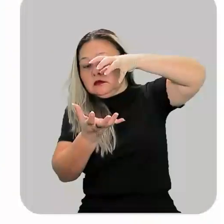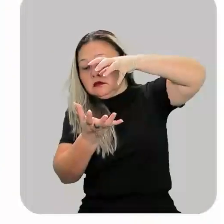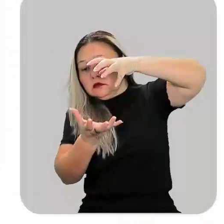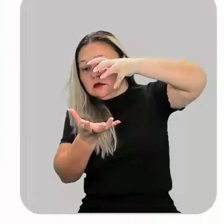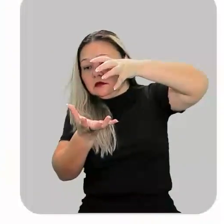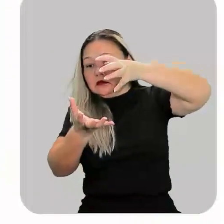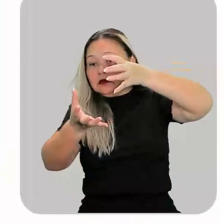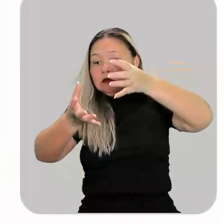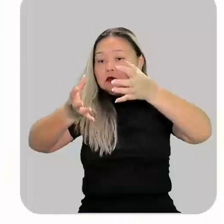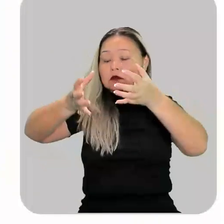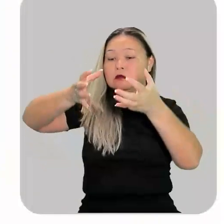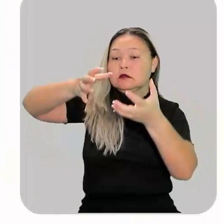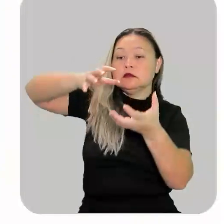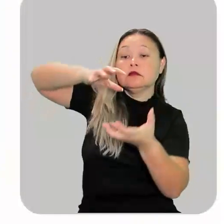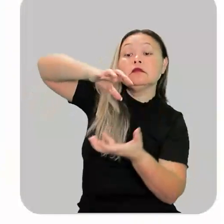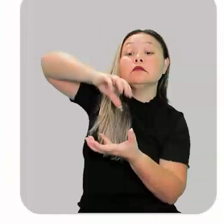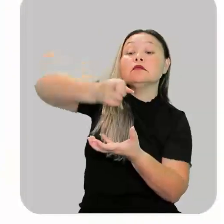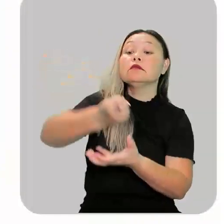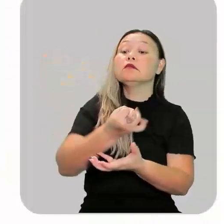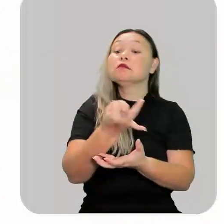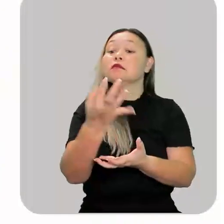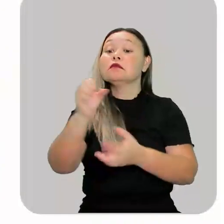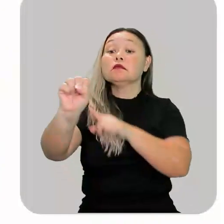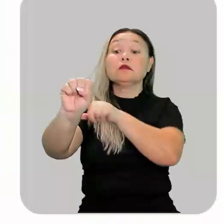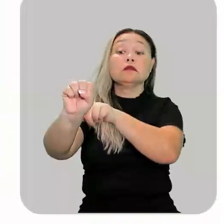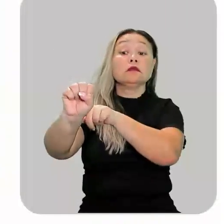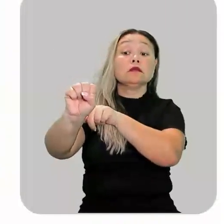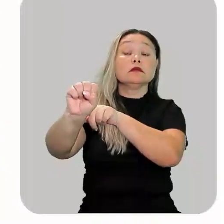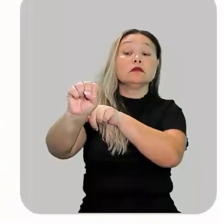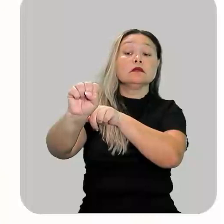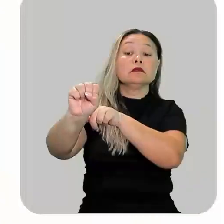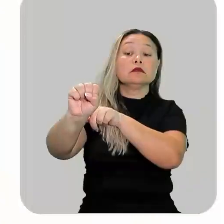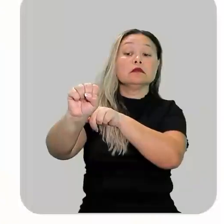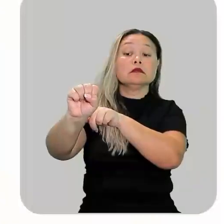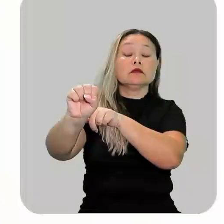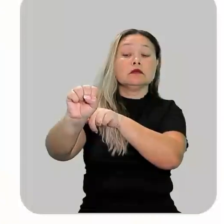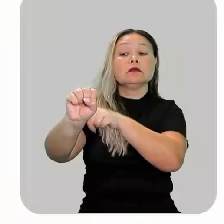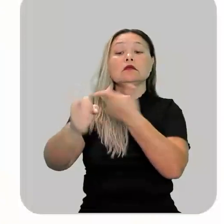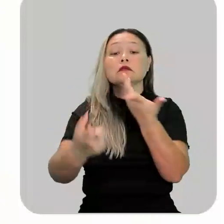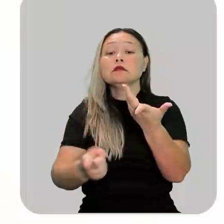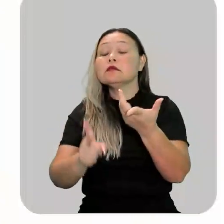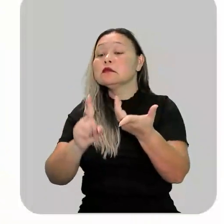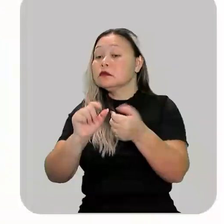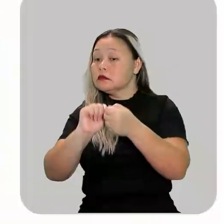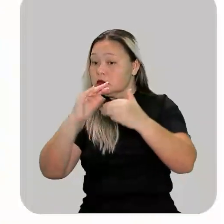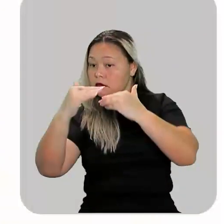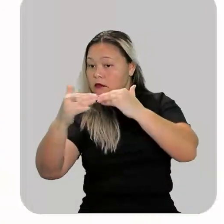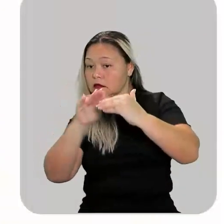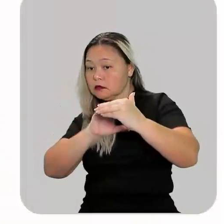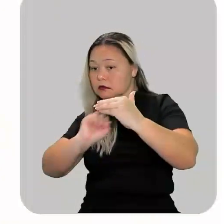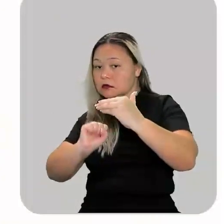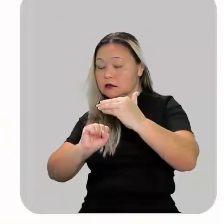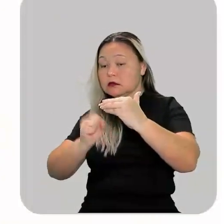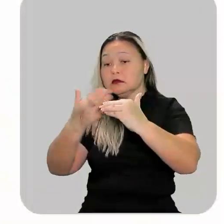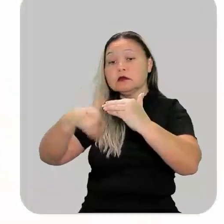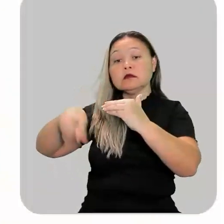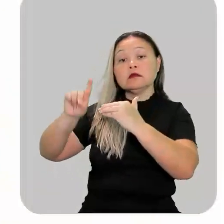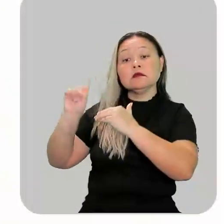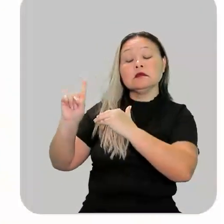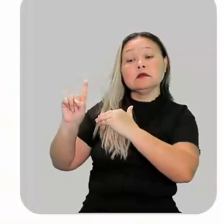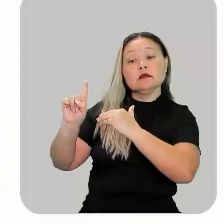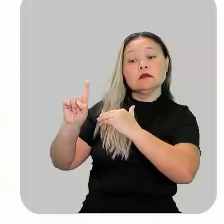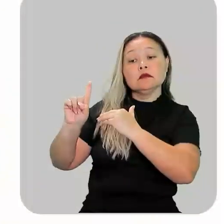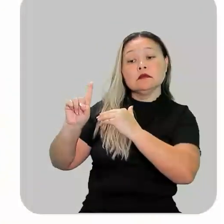interna não vai contar, então vai ter quantos lados? 8. Então é um octaedro. Já no quarto elemento aqui a gente